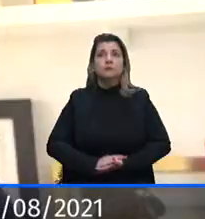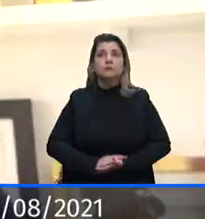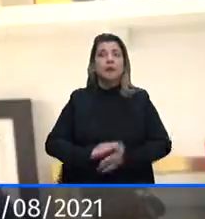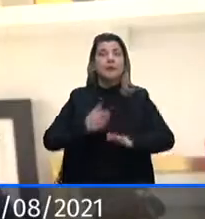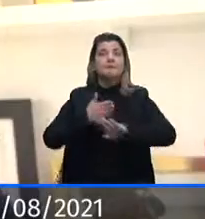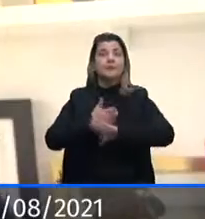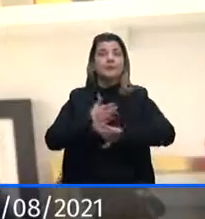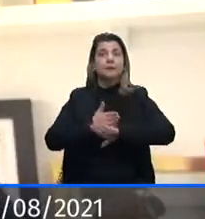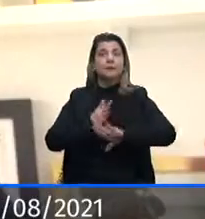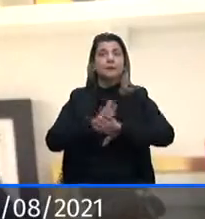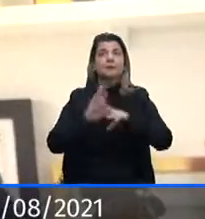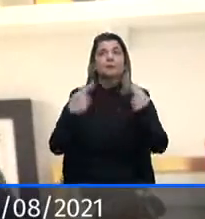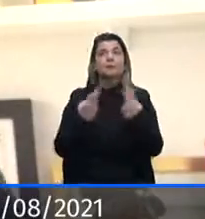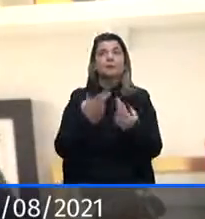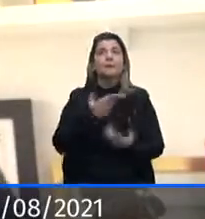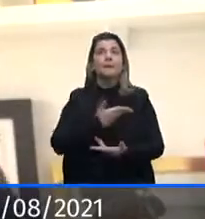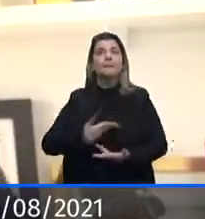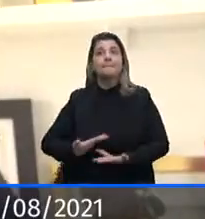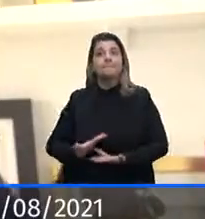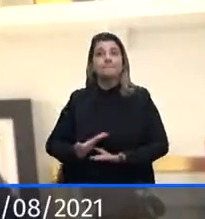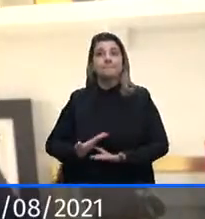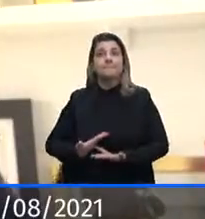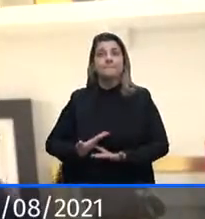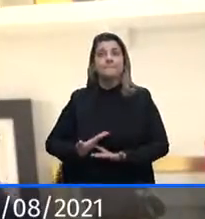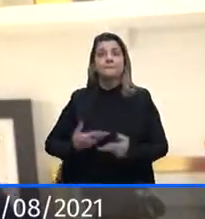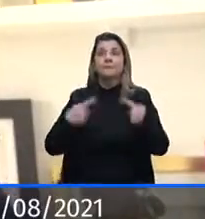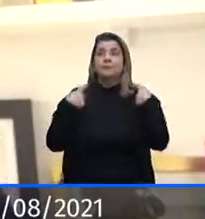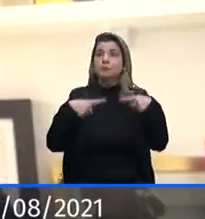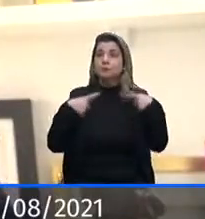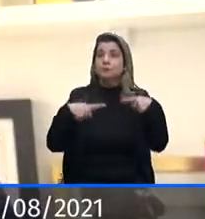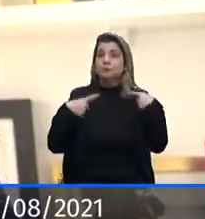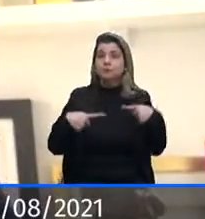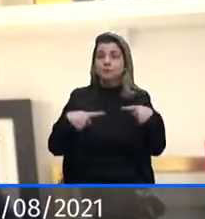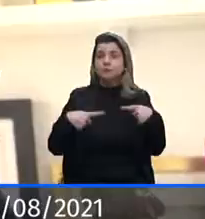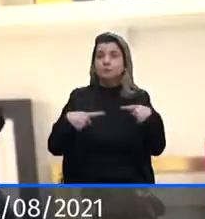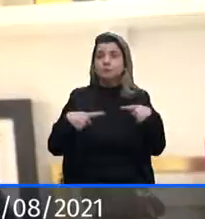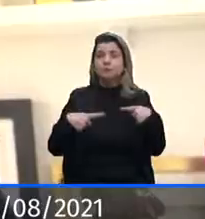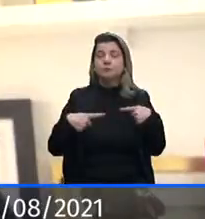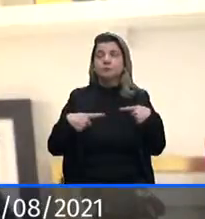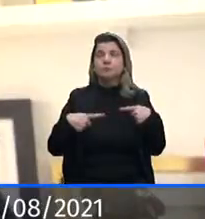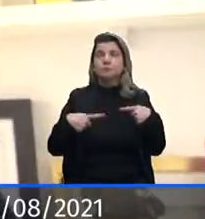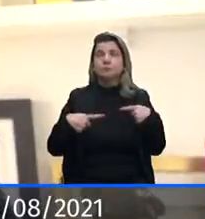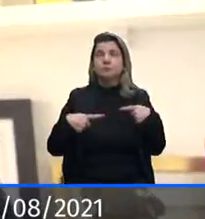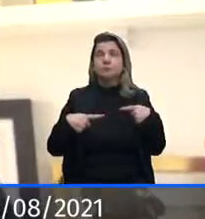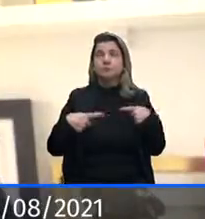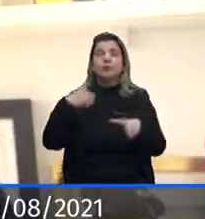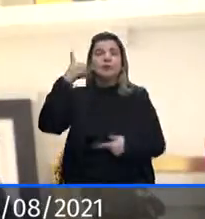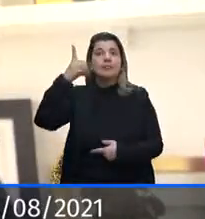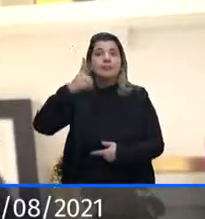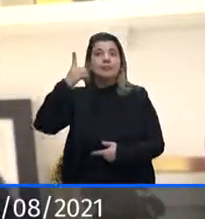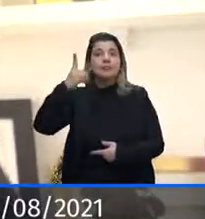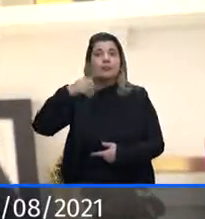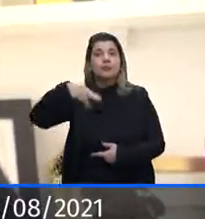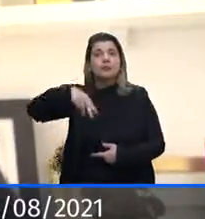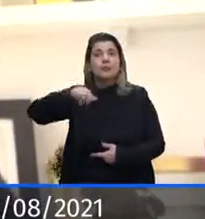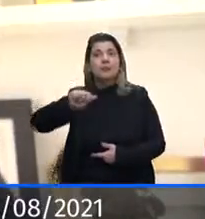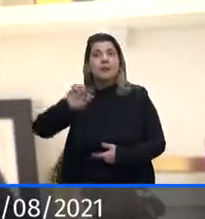participarem da audiência pública, que vai debater, solicitado pelo deputado Matheus